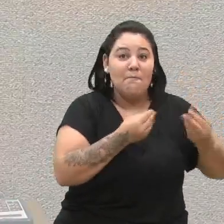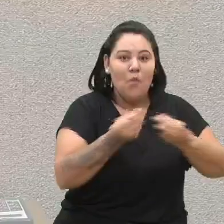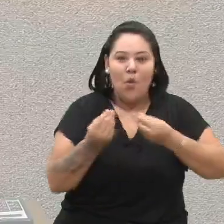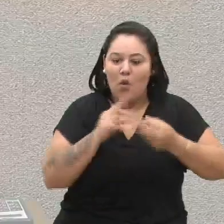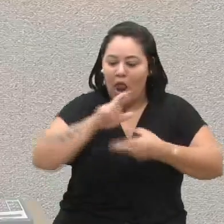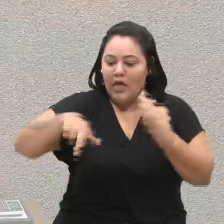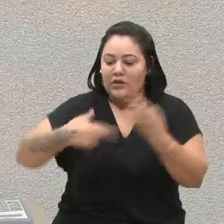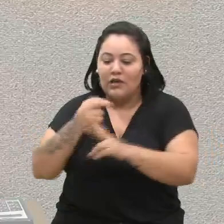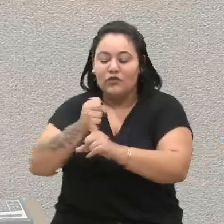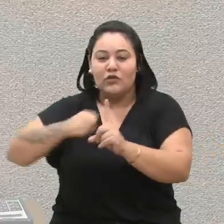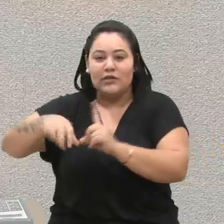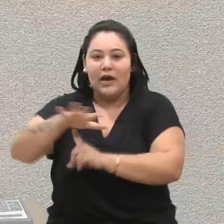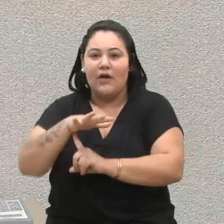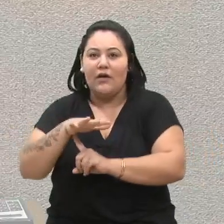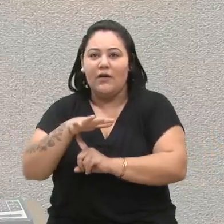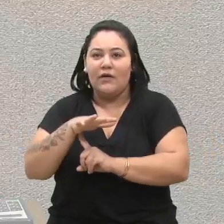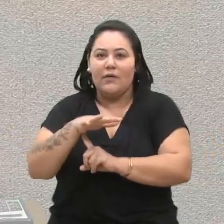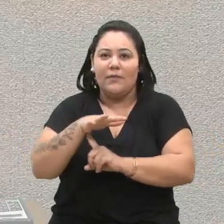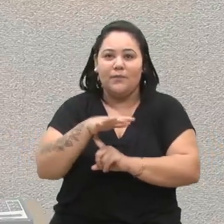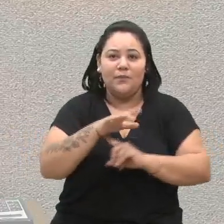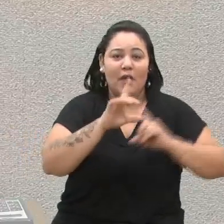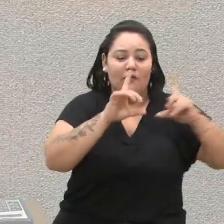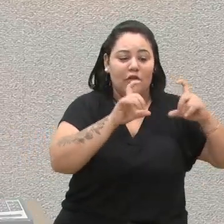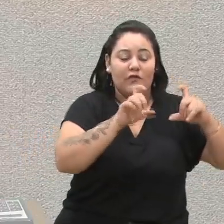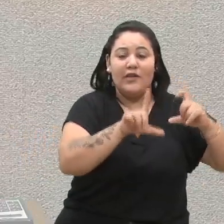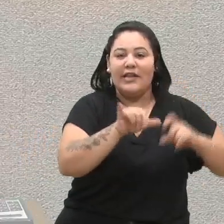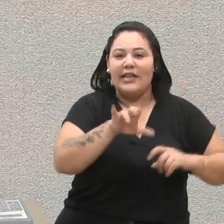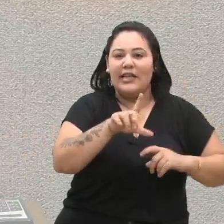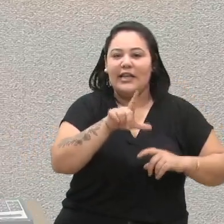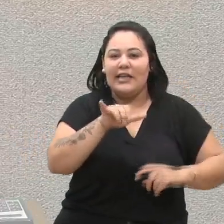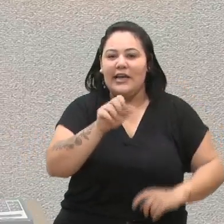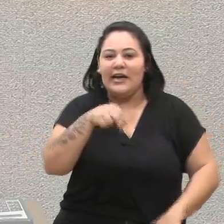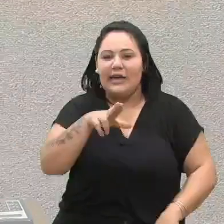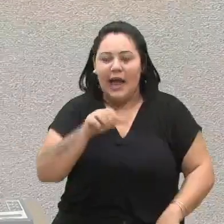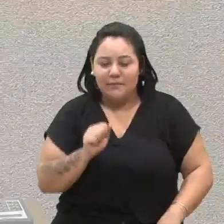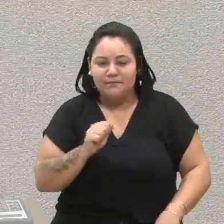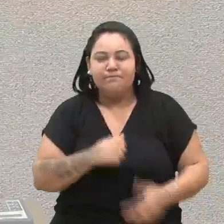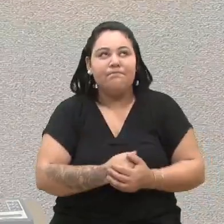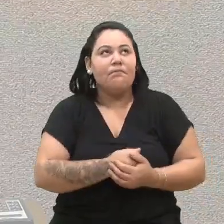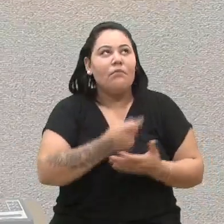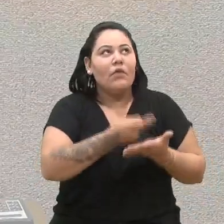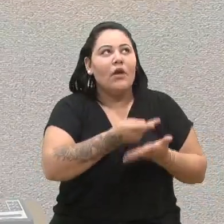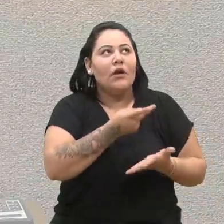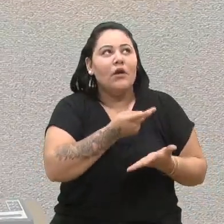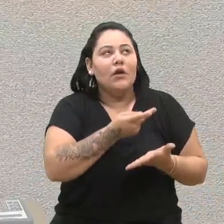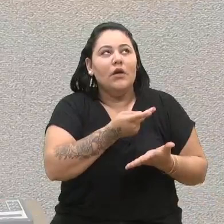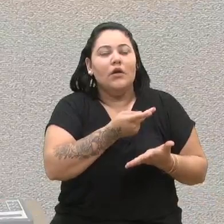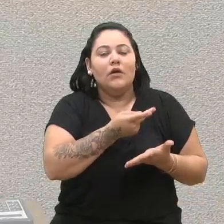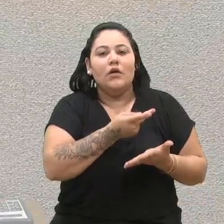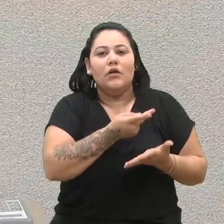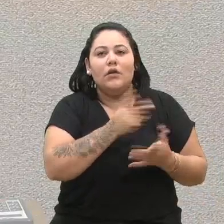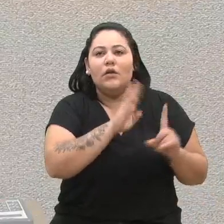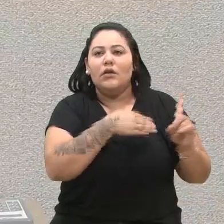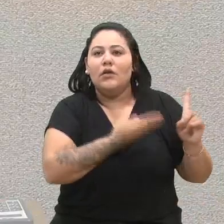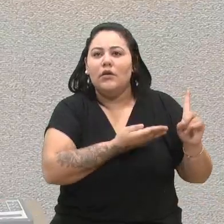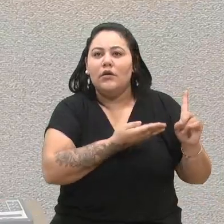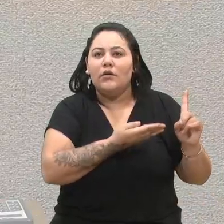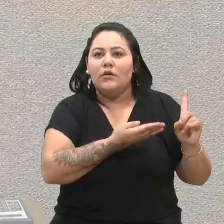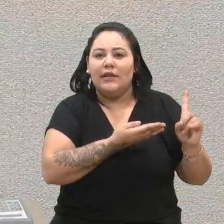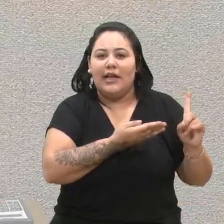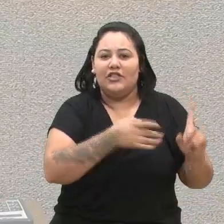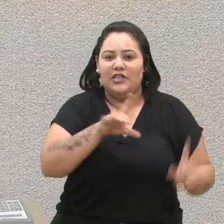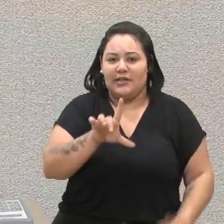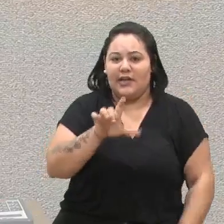com a fotografia, que é a fotógrafa Liliana Giordano. O título de cidadão caxiense é o Ladir